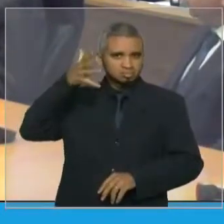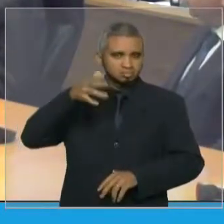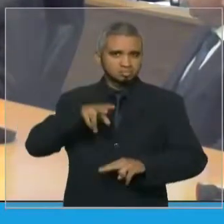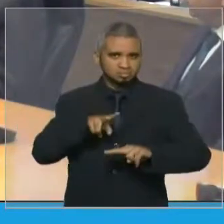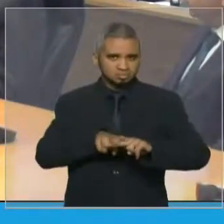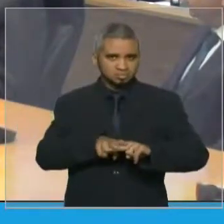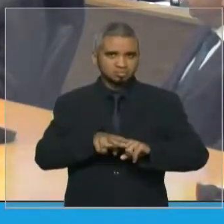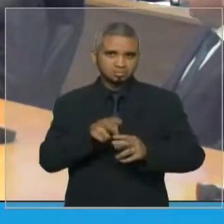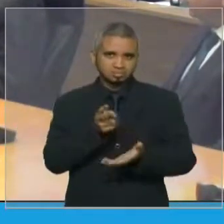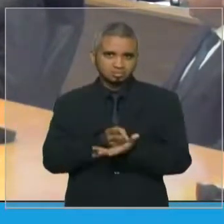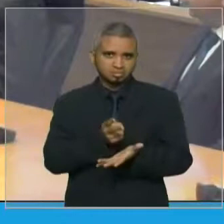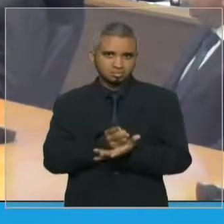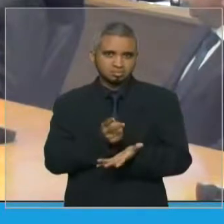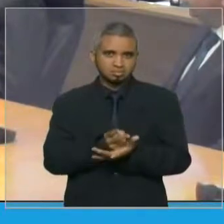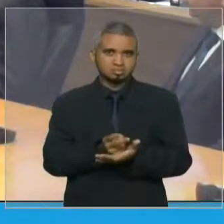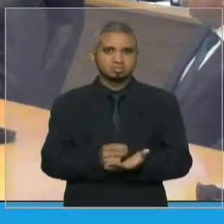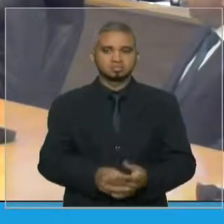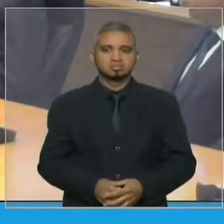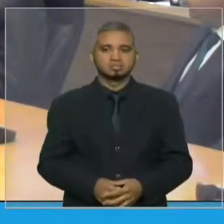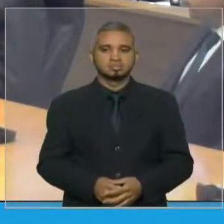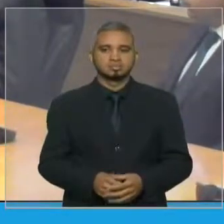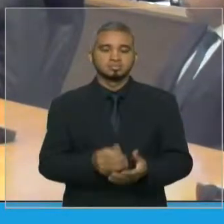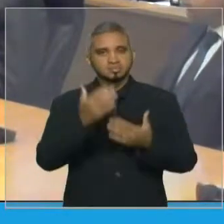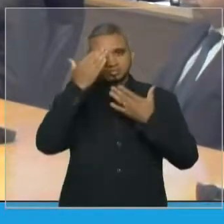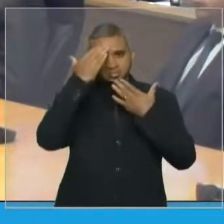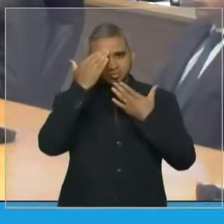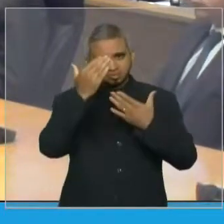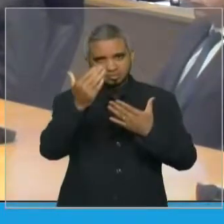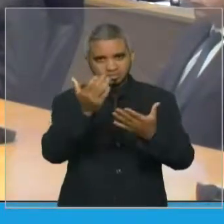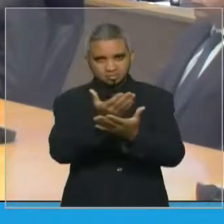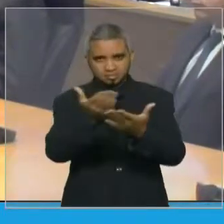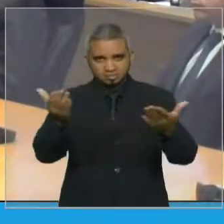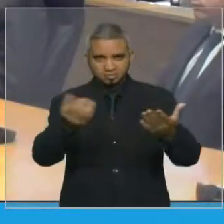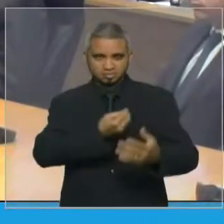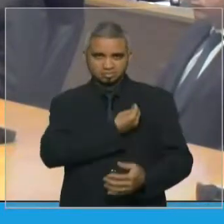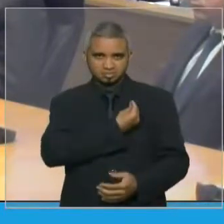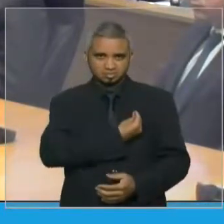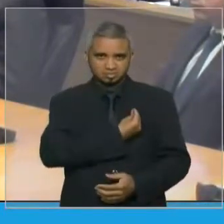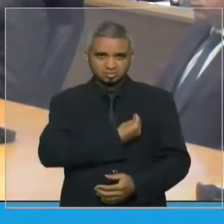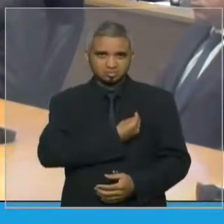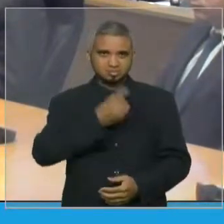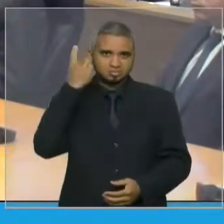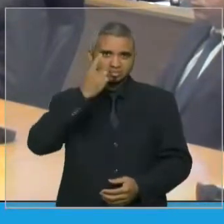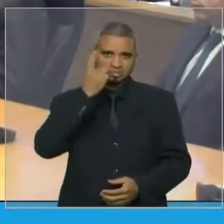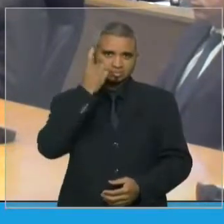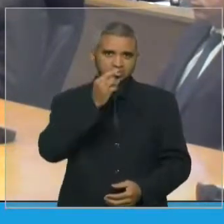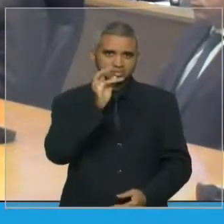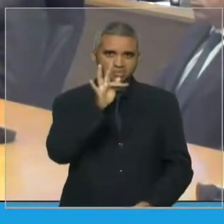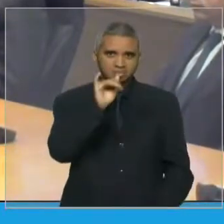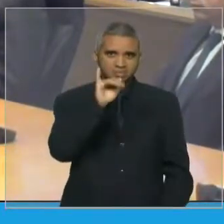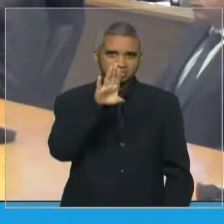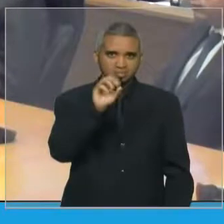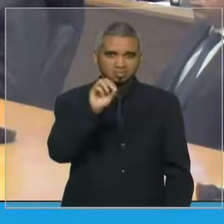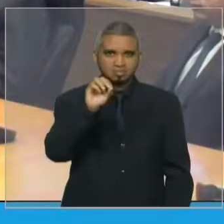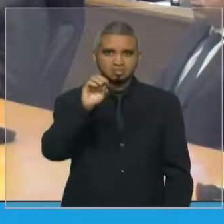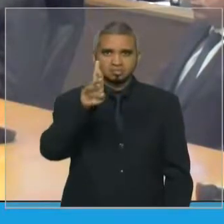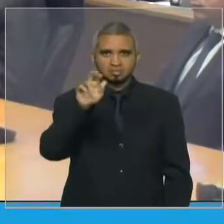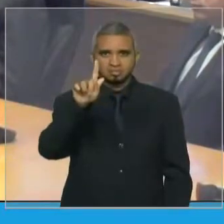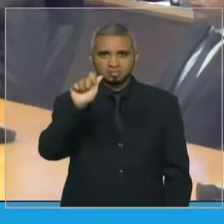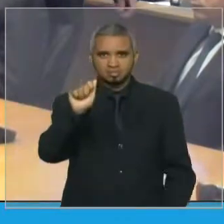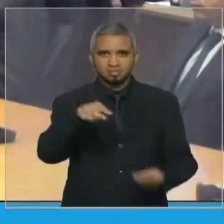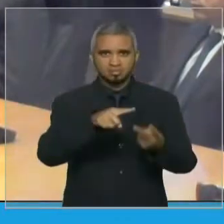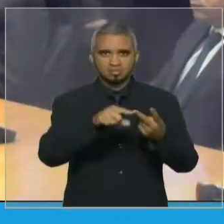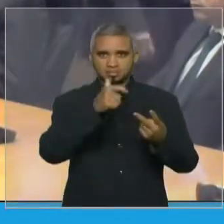deste assento, inicialmente agradecendo as presenças dos deputados Fábio Braga e César Pires, que estão aqui em